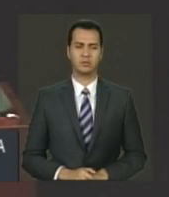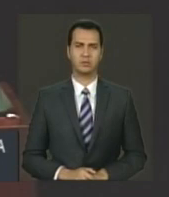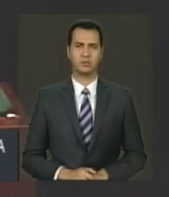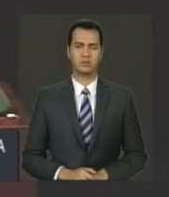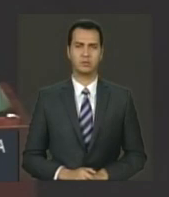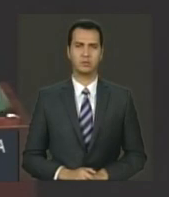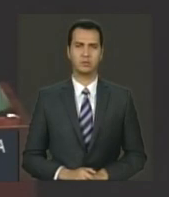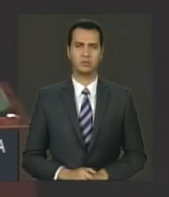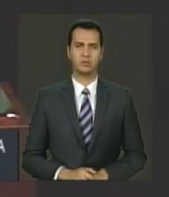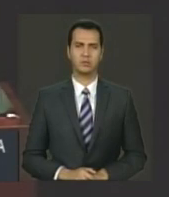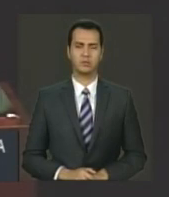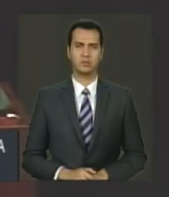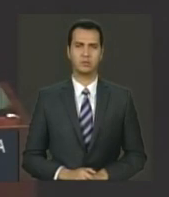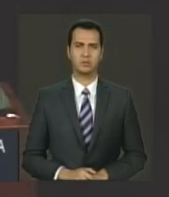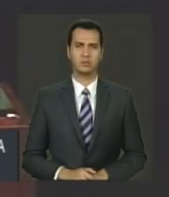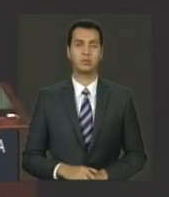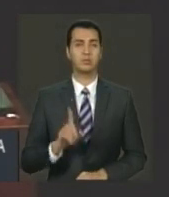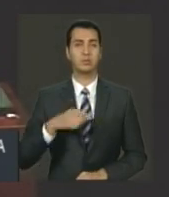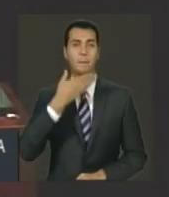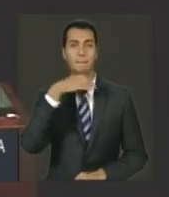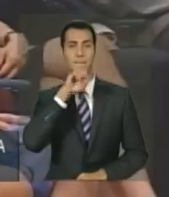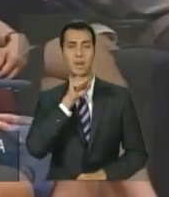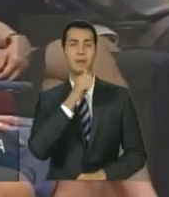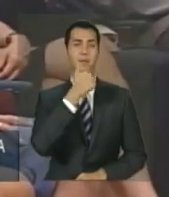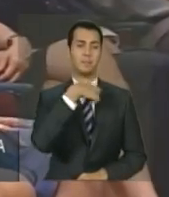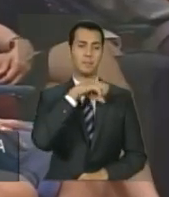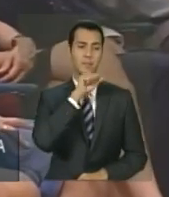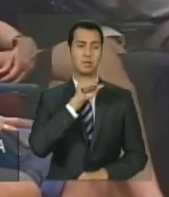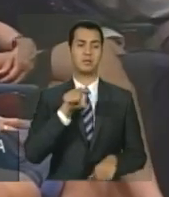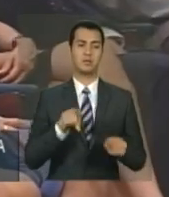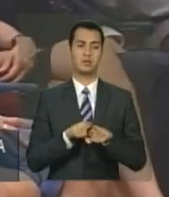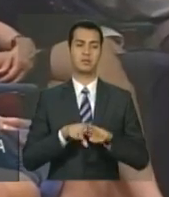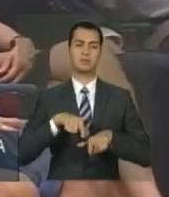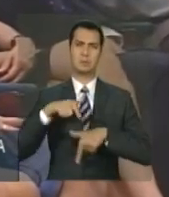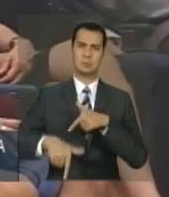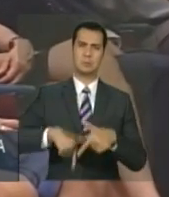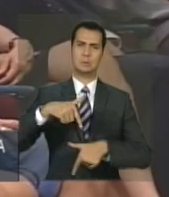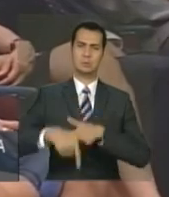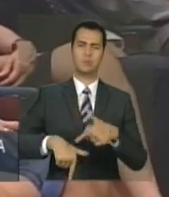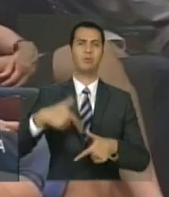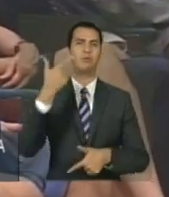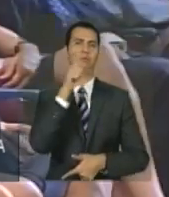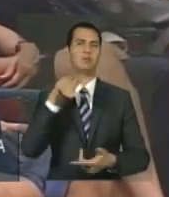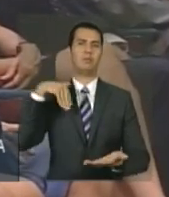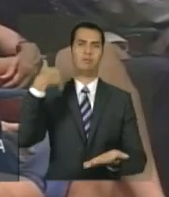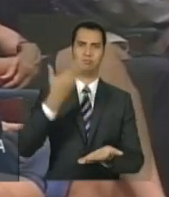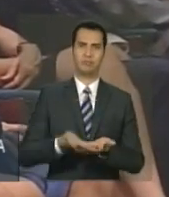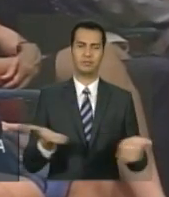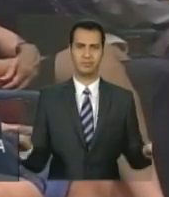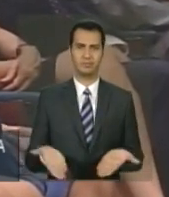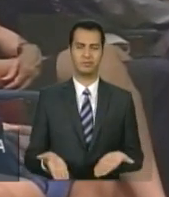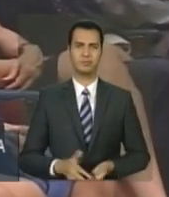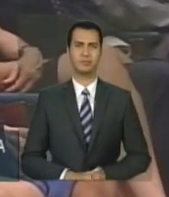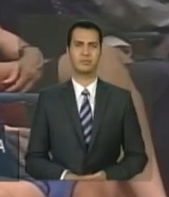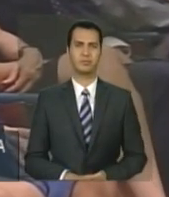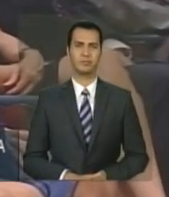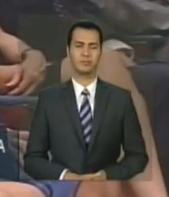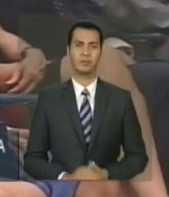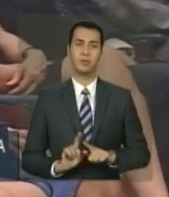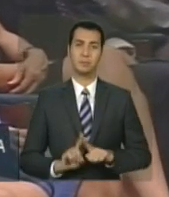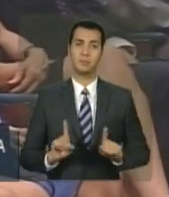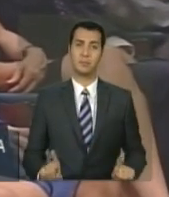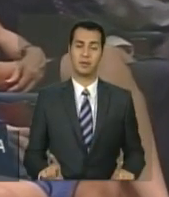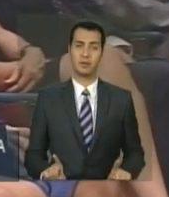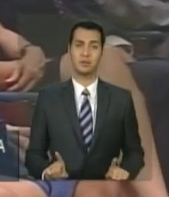Foi graças aos esforços de meus pais que cheguei até aqui. Mas foi com toda a compreensão